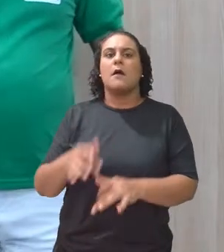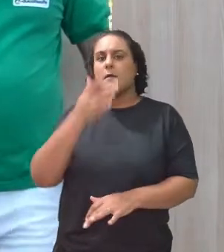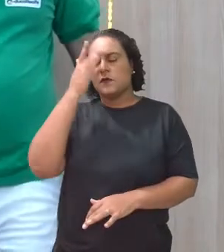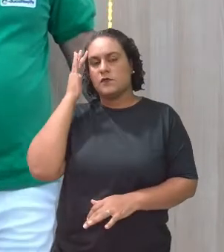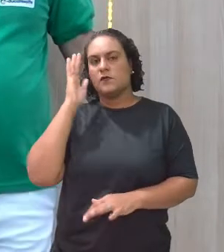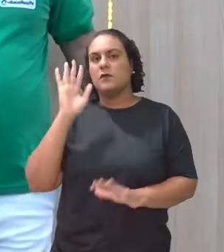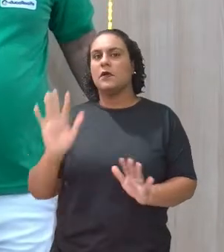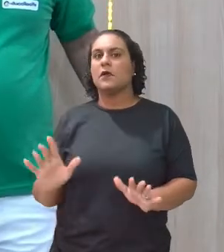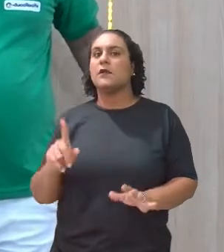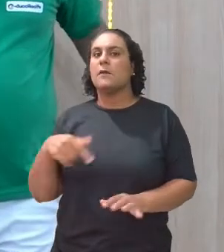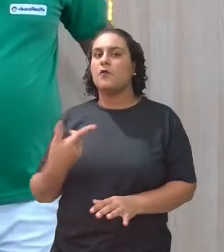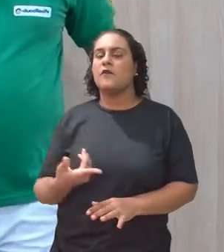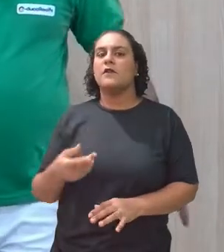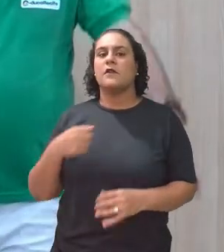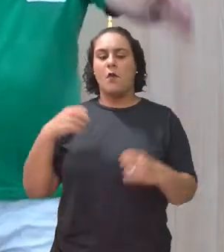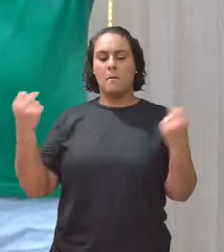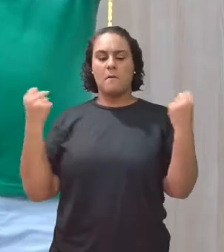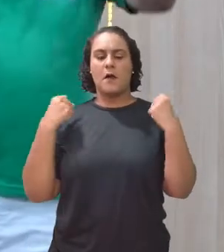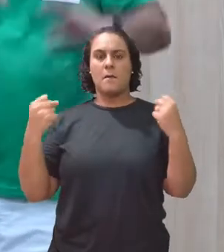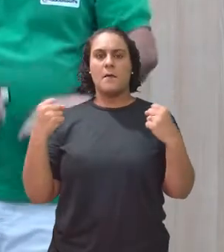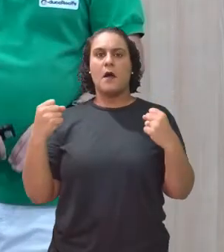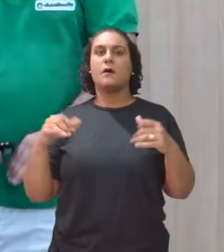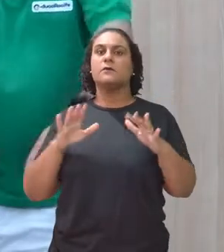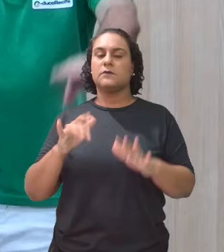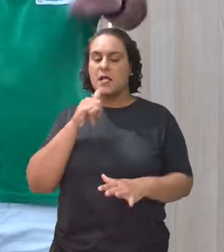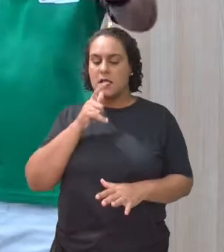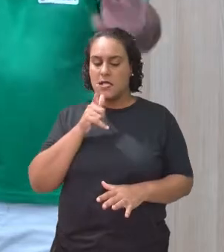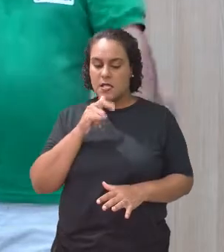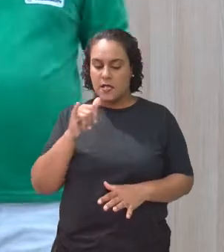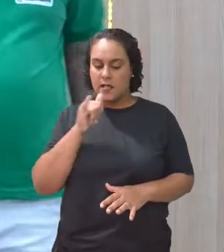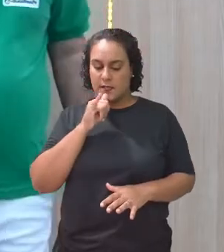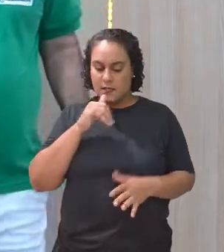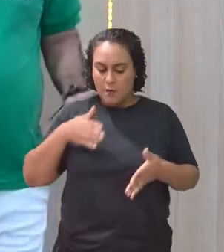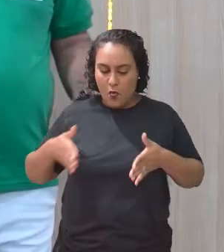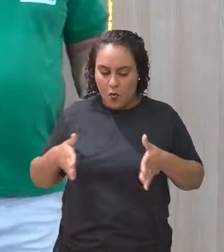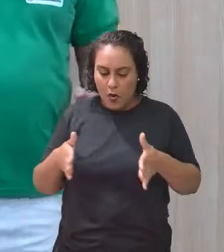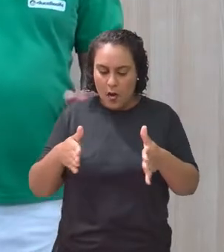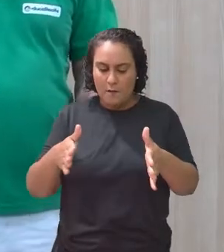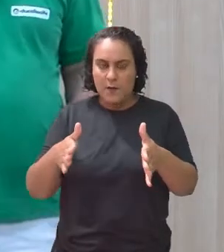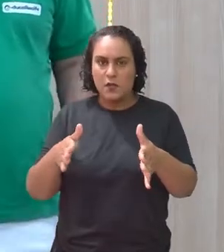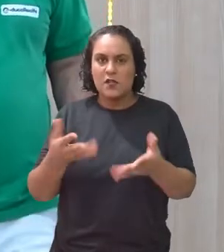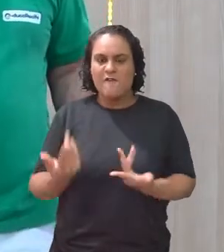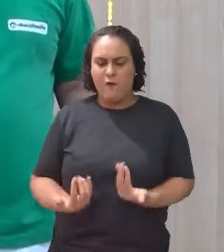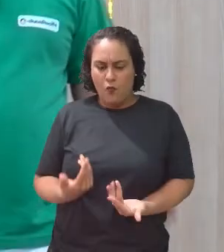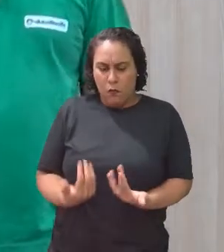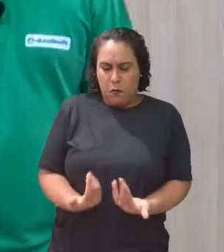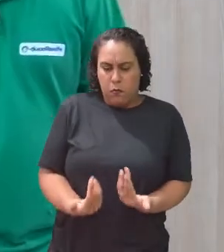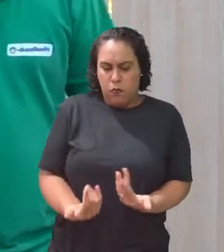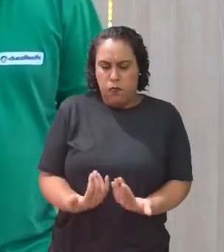quê? Colocava um caminho todo de brasas, né, no chão, e ele tinha que passar por ali,